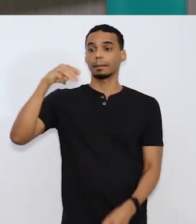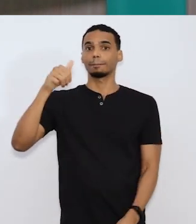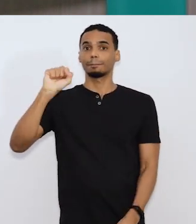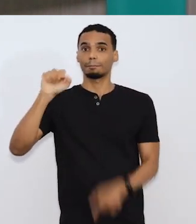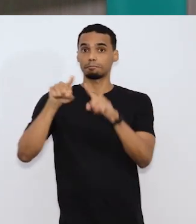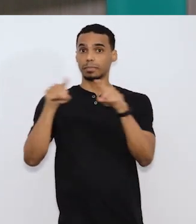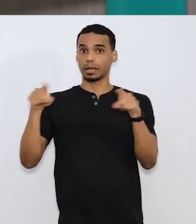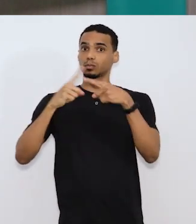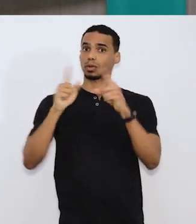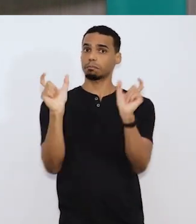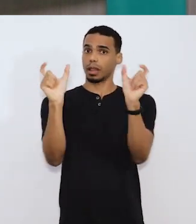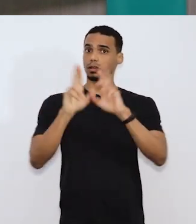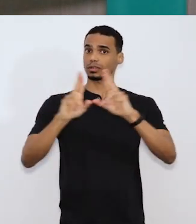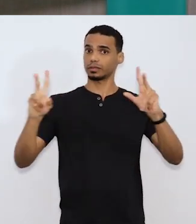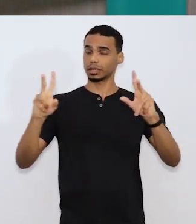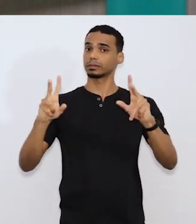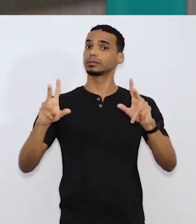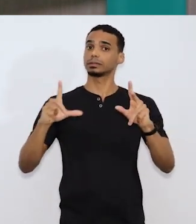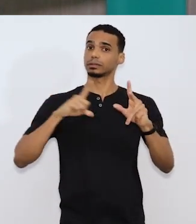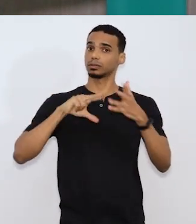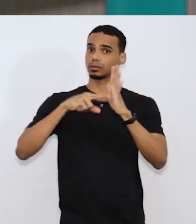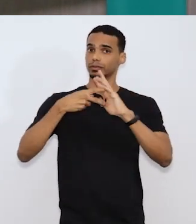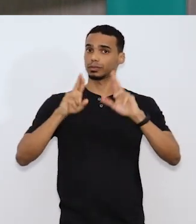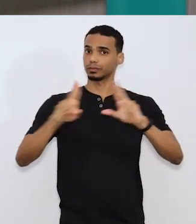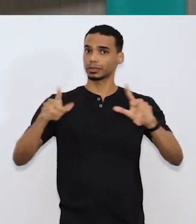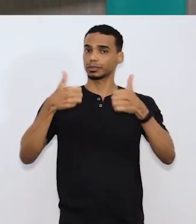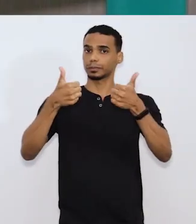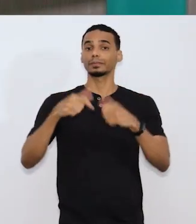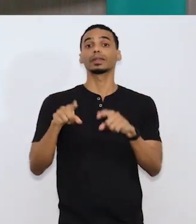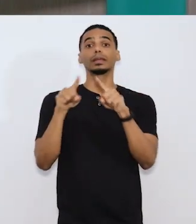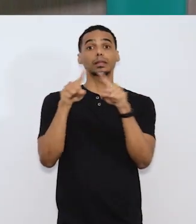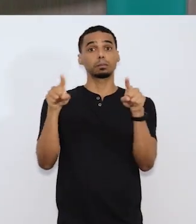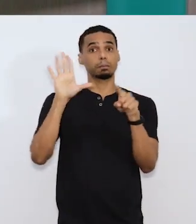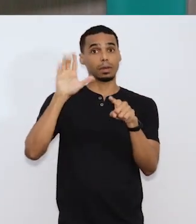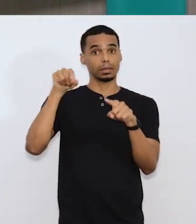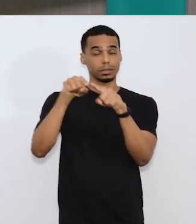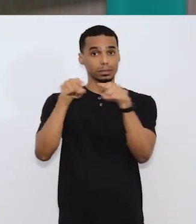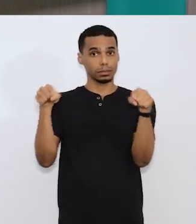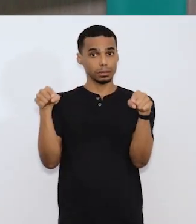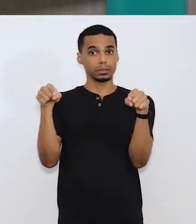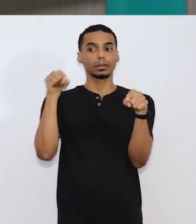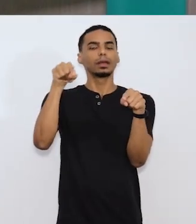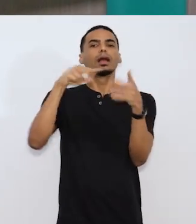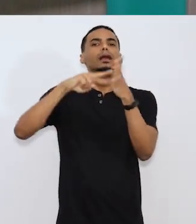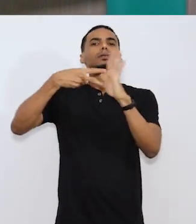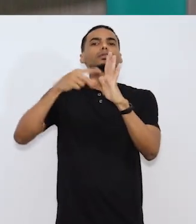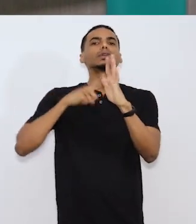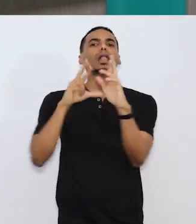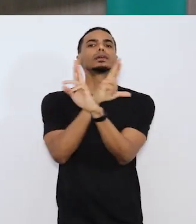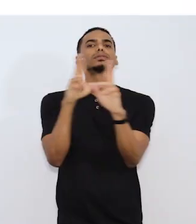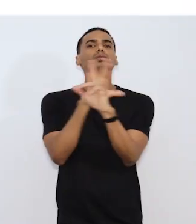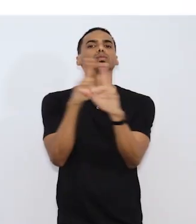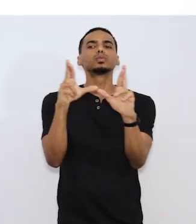são duas palavras diferentes e que expressam coisas diferentes. Esse mas que está aí, ele vai expressar uma relação